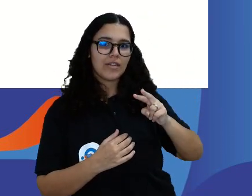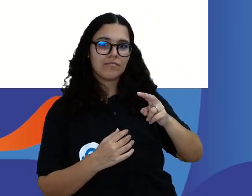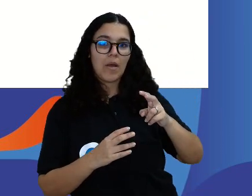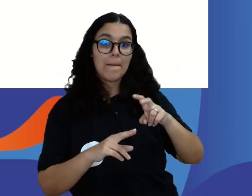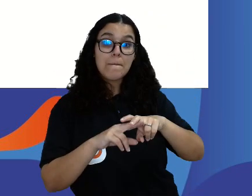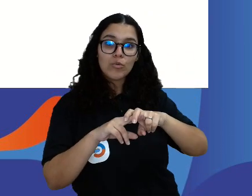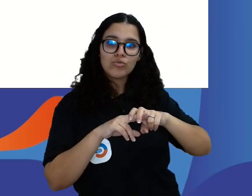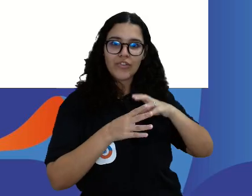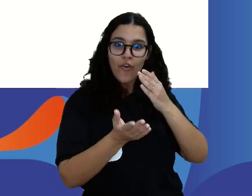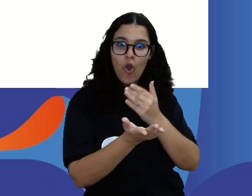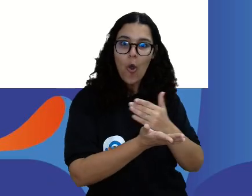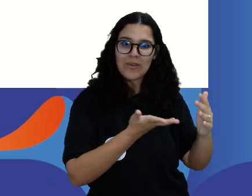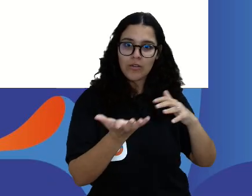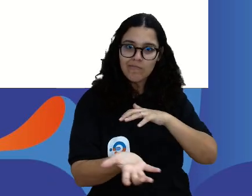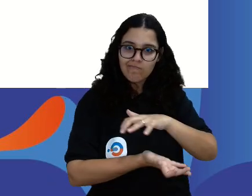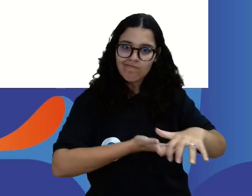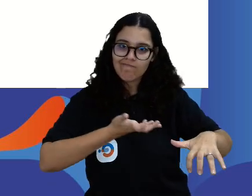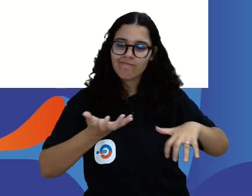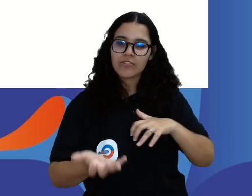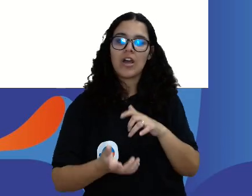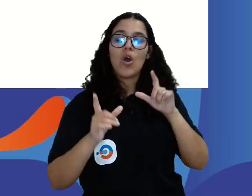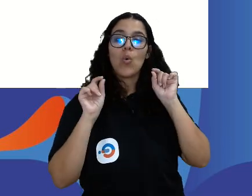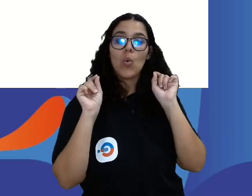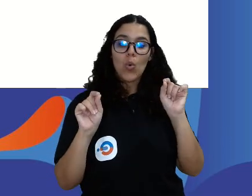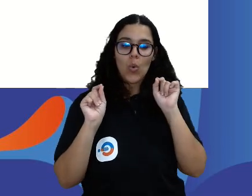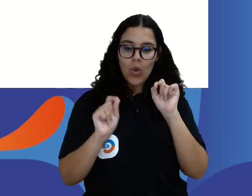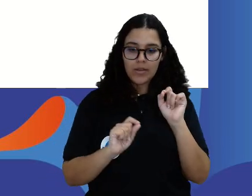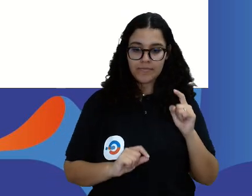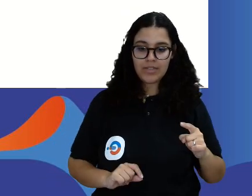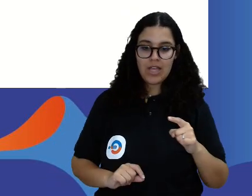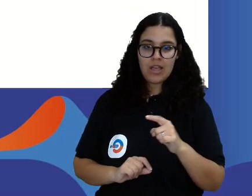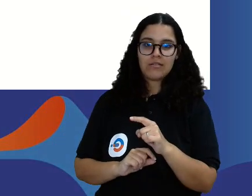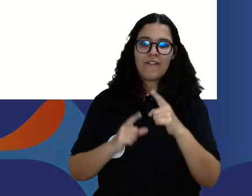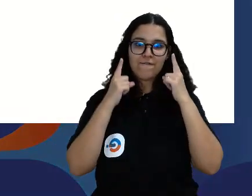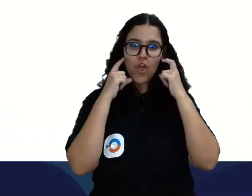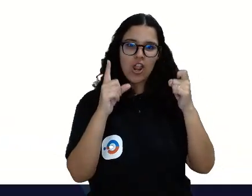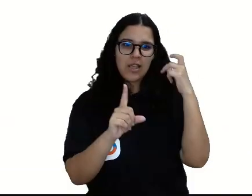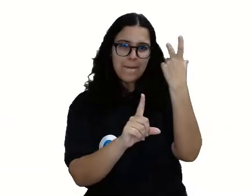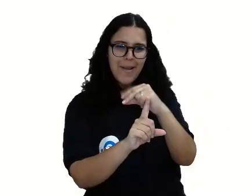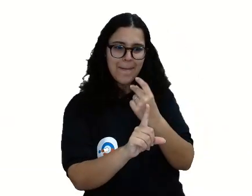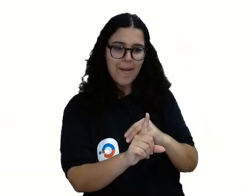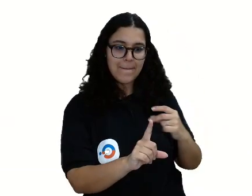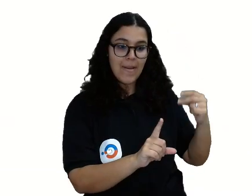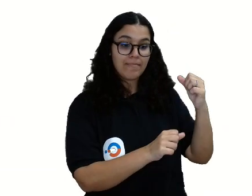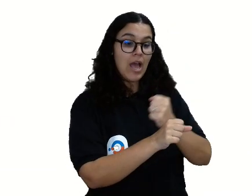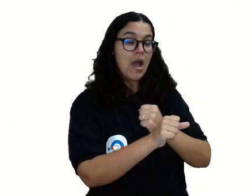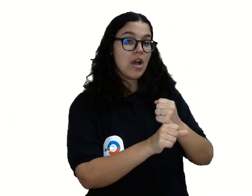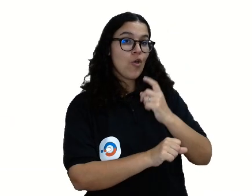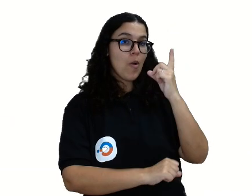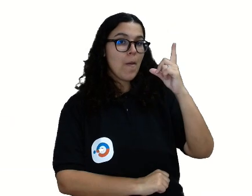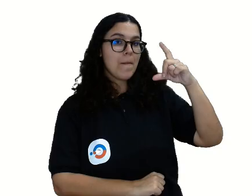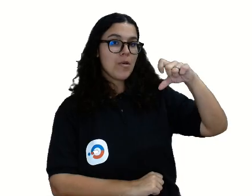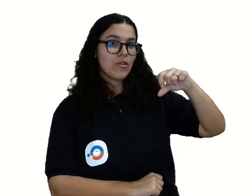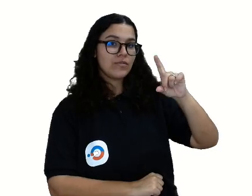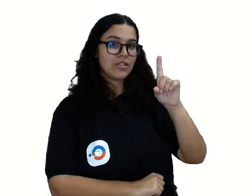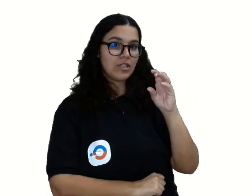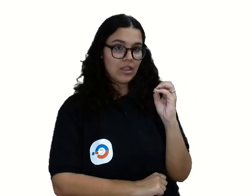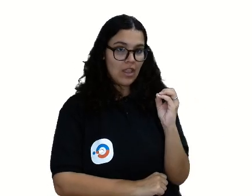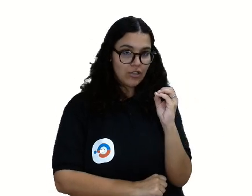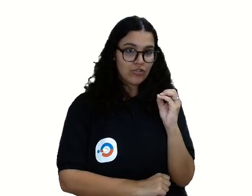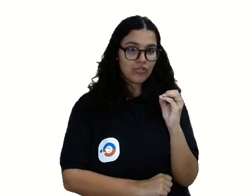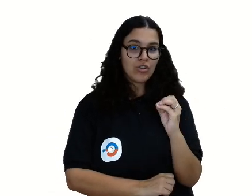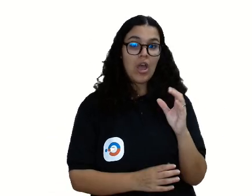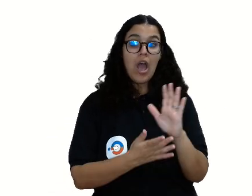será a questão dos castigos físicos. Então, em 1910, marinheiros tomam o controle